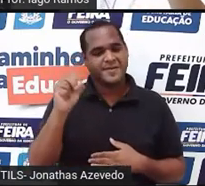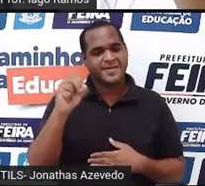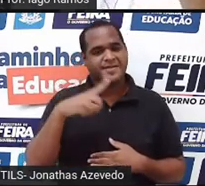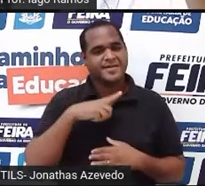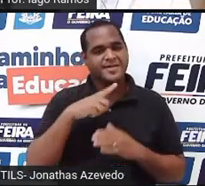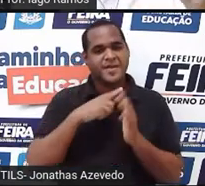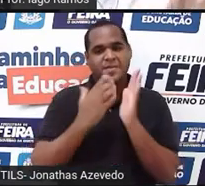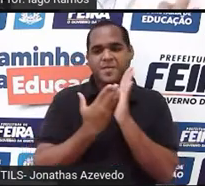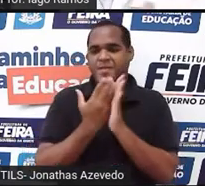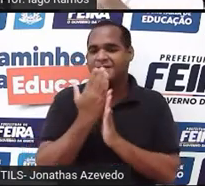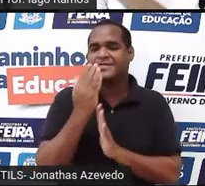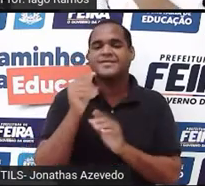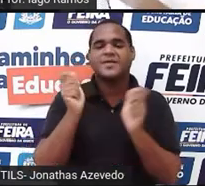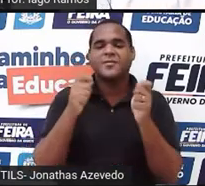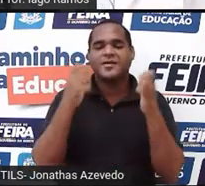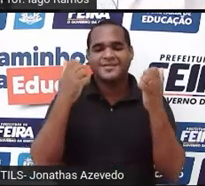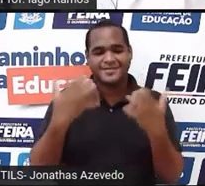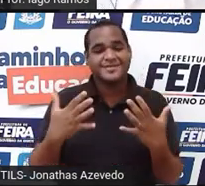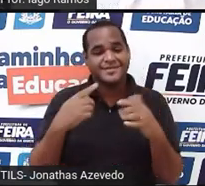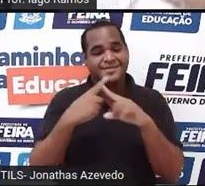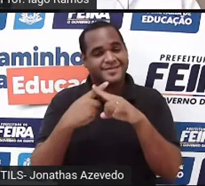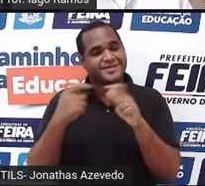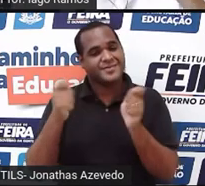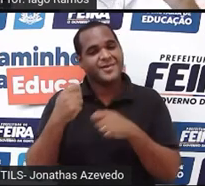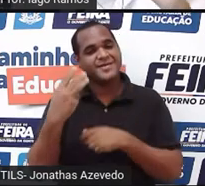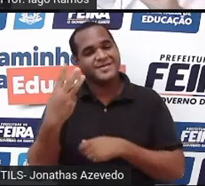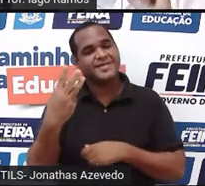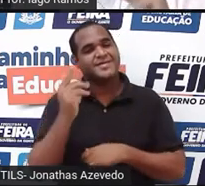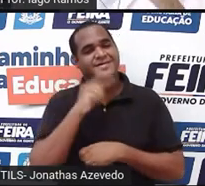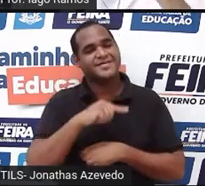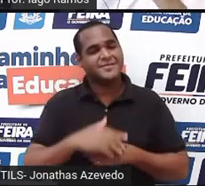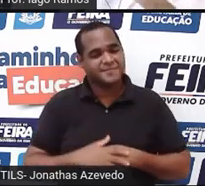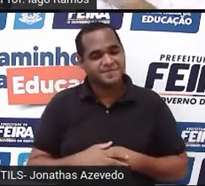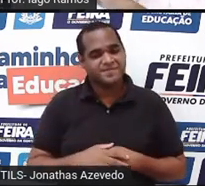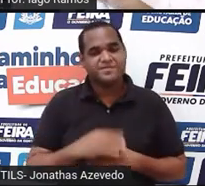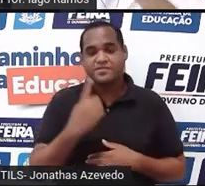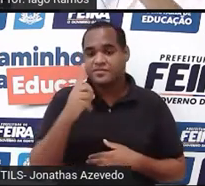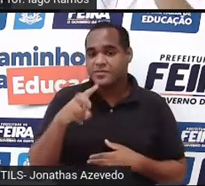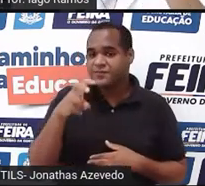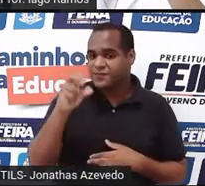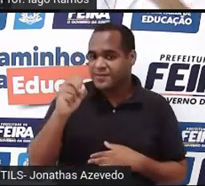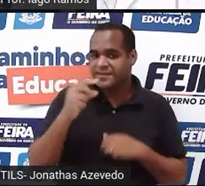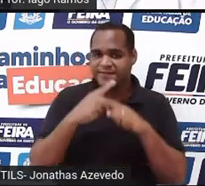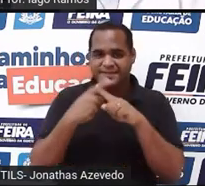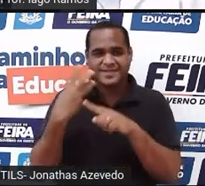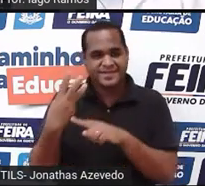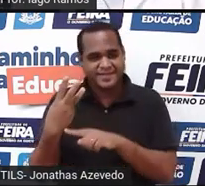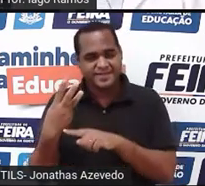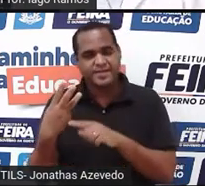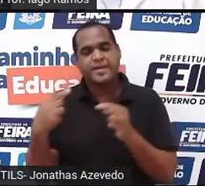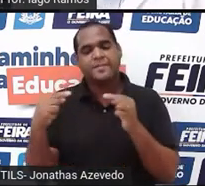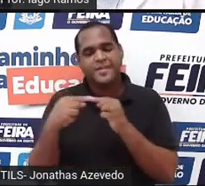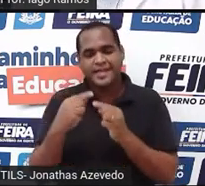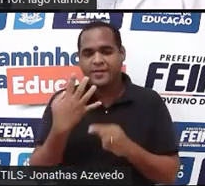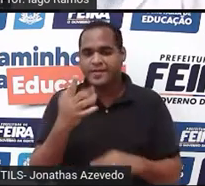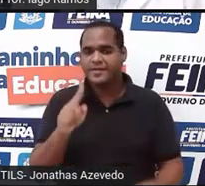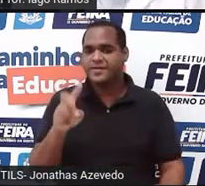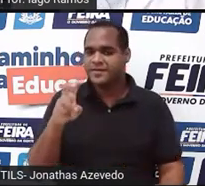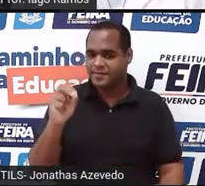vai aumentar multiplicando por três também então quando você fizer uns 50 vezes três vai dar